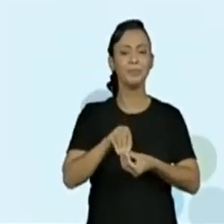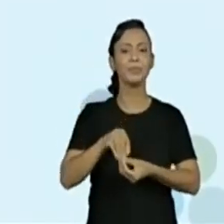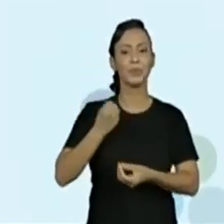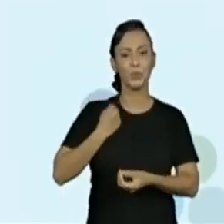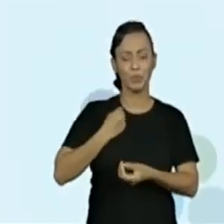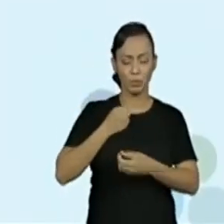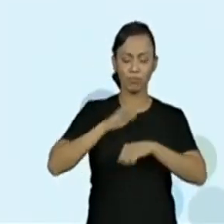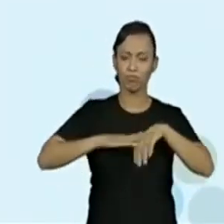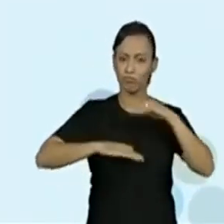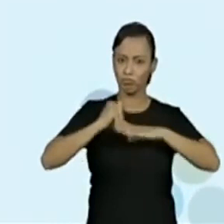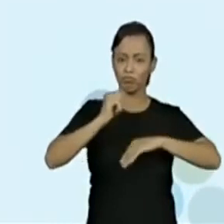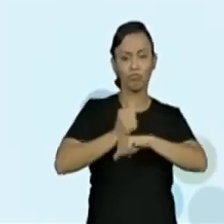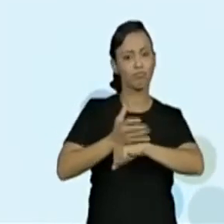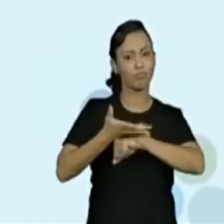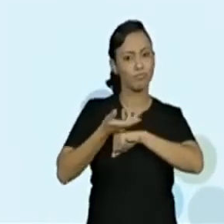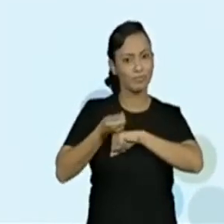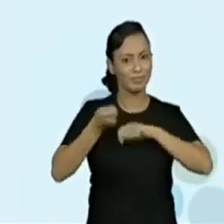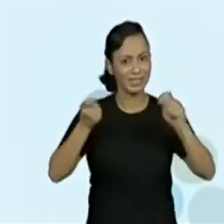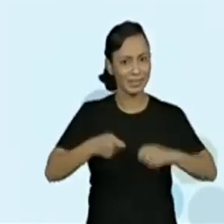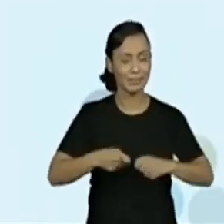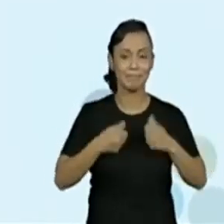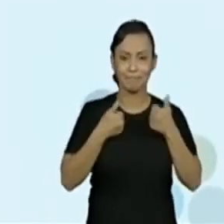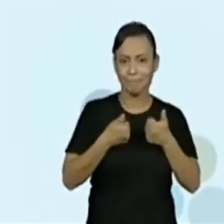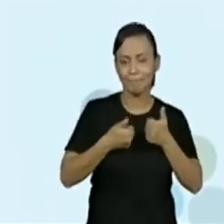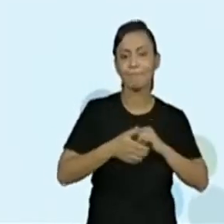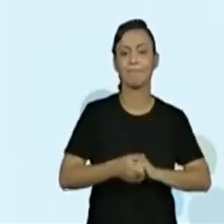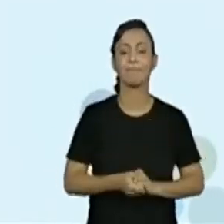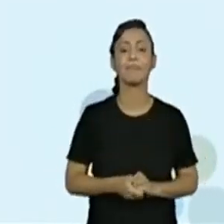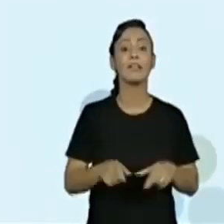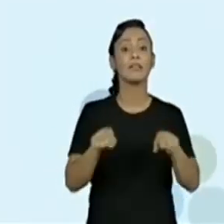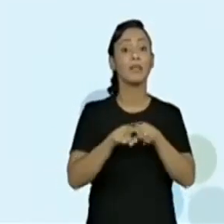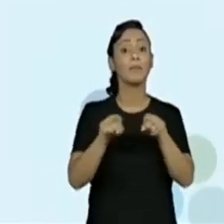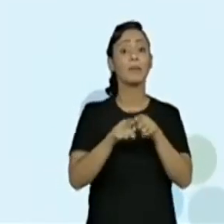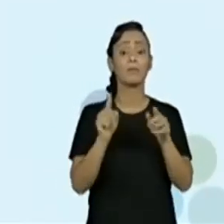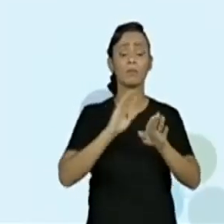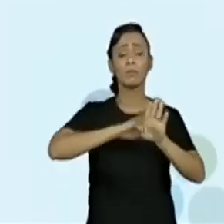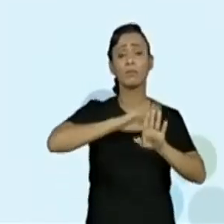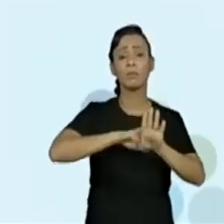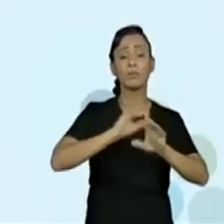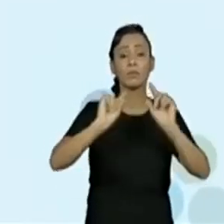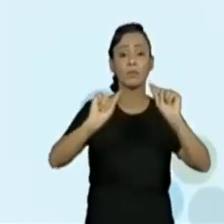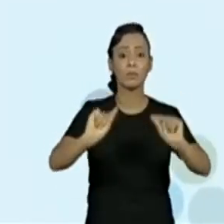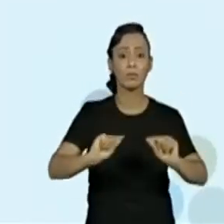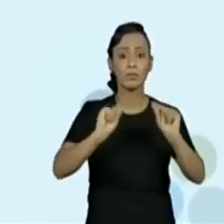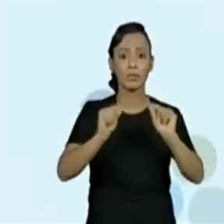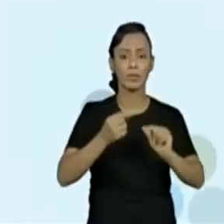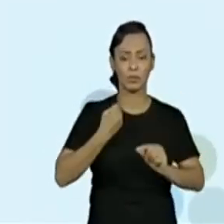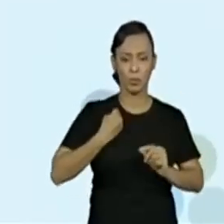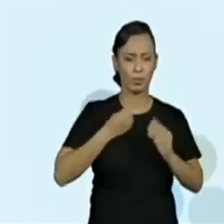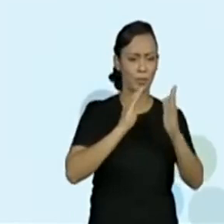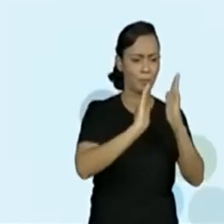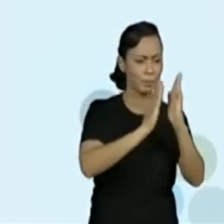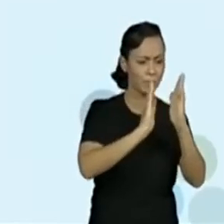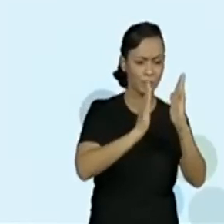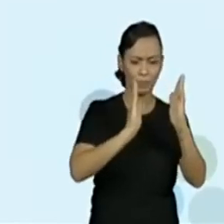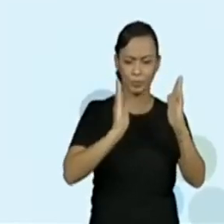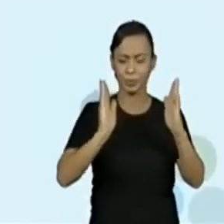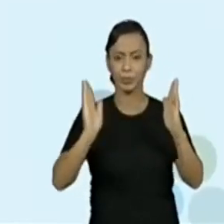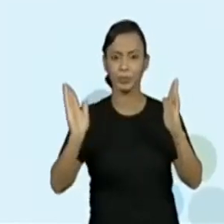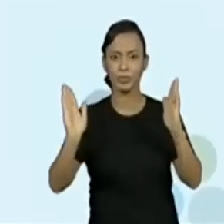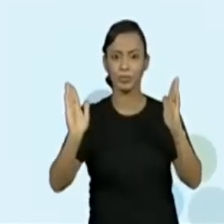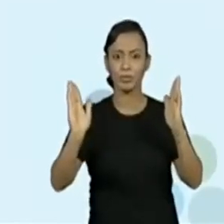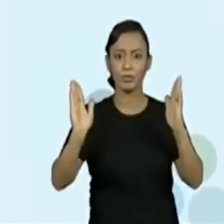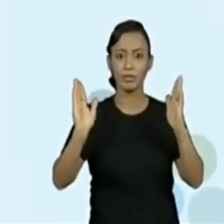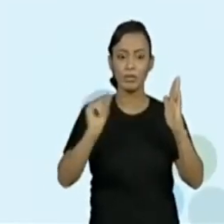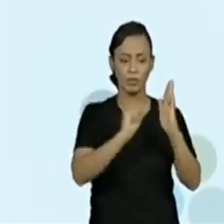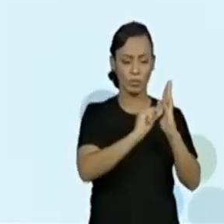entrando e perguntando, vocês podem compartilhar também. Diz respeito a construir sequências de números naturais em